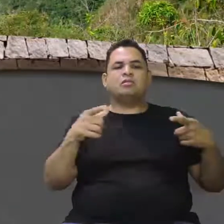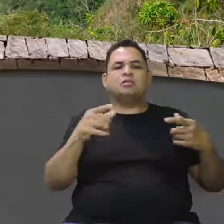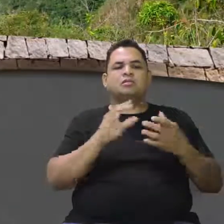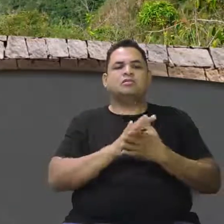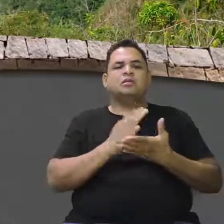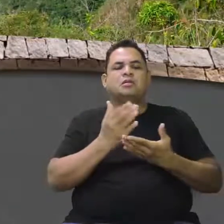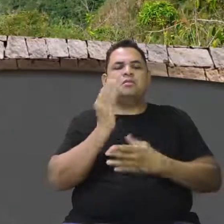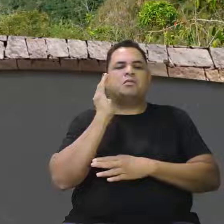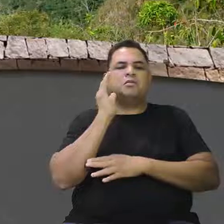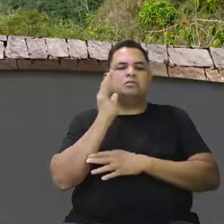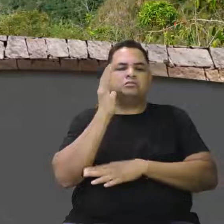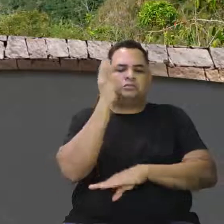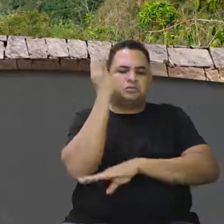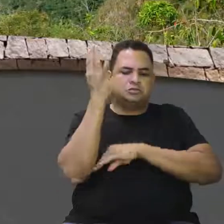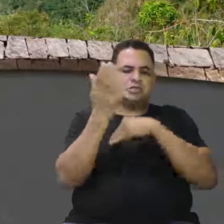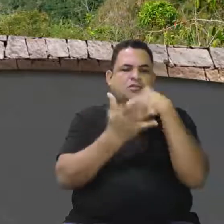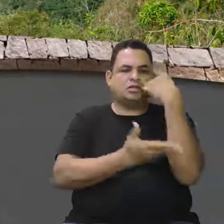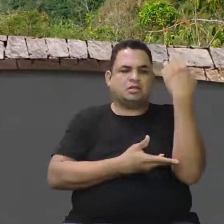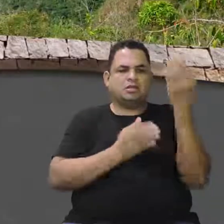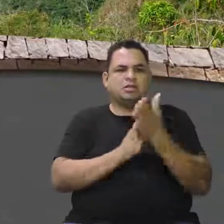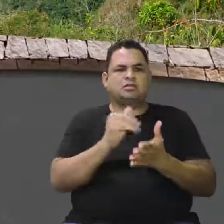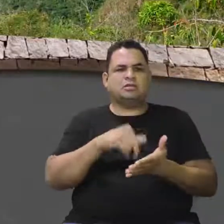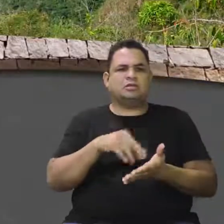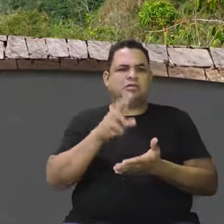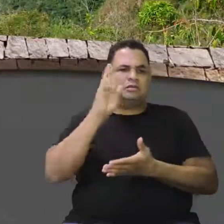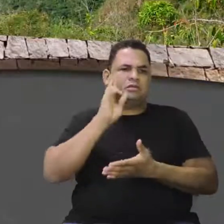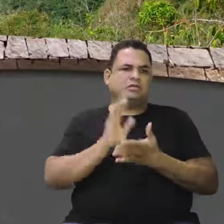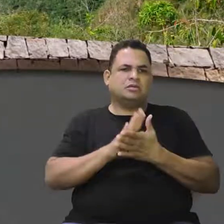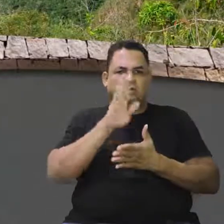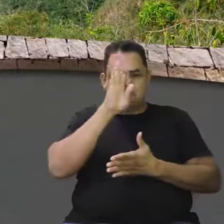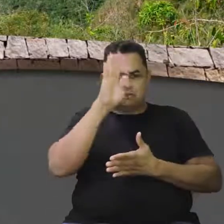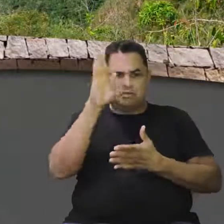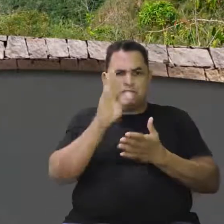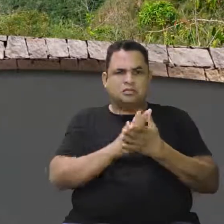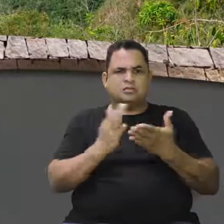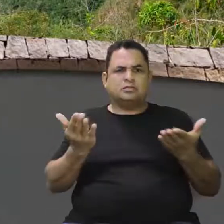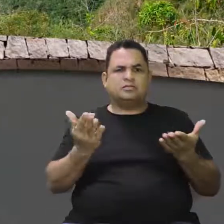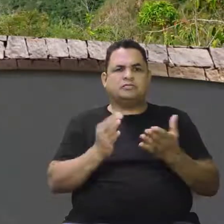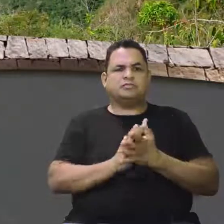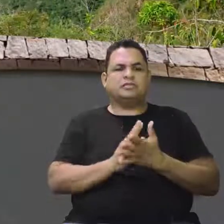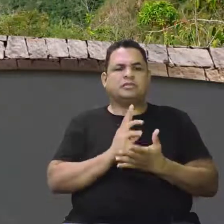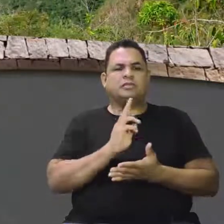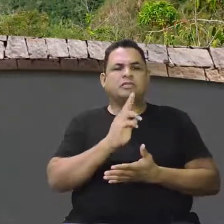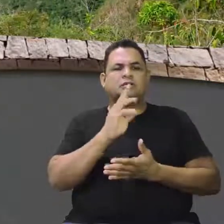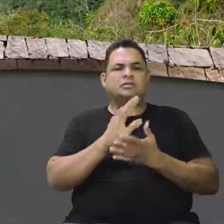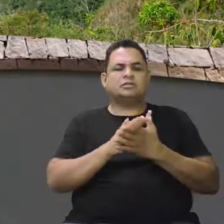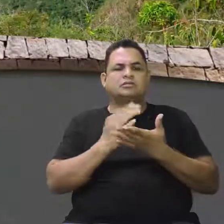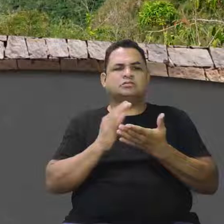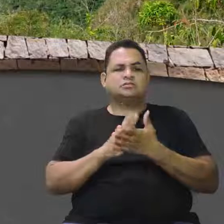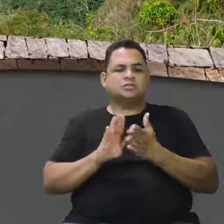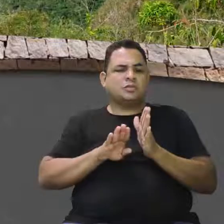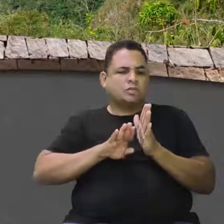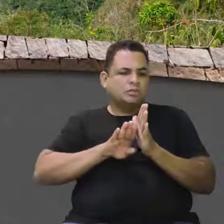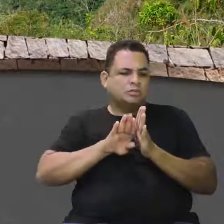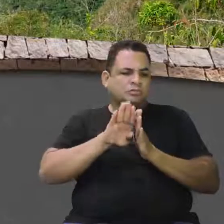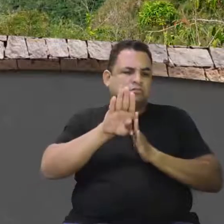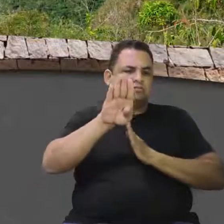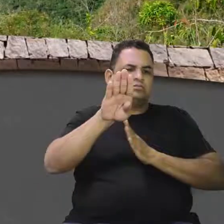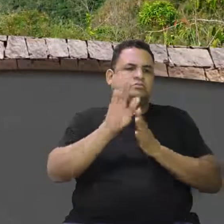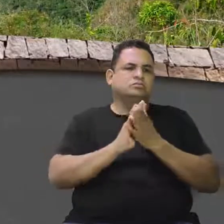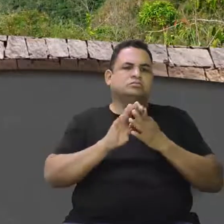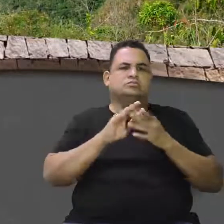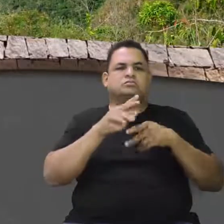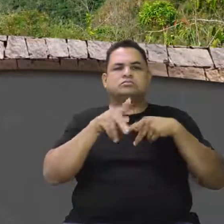de Rondônia. Beleza? Então é isso, galera, os principais pontos desse processo de evolução da população de